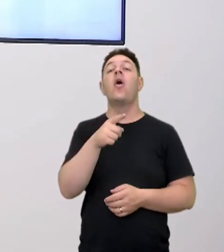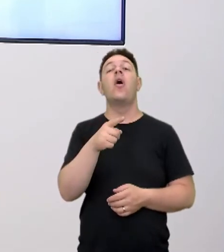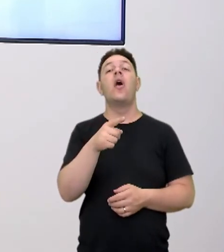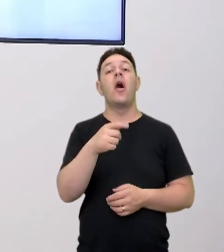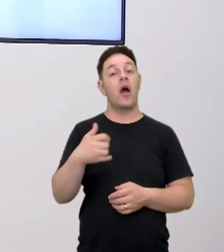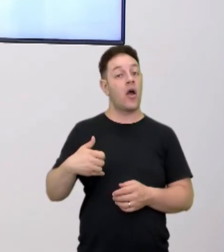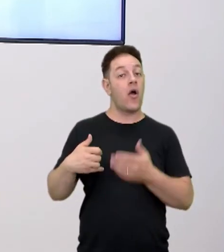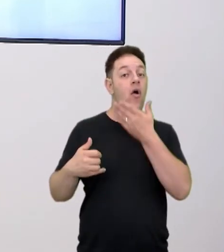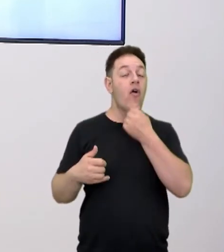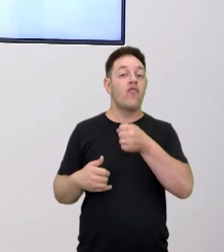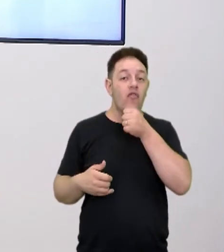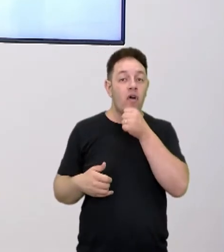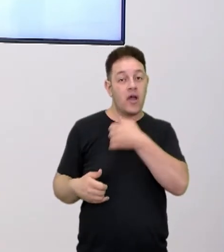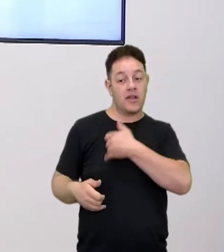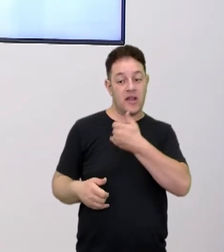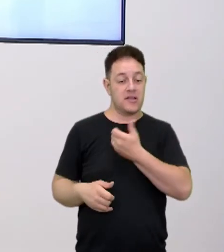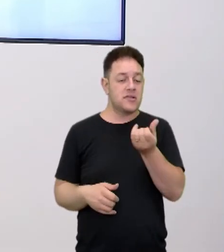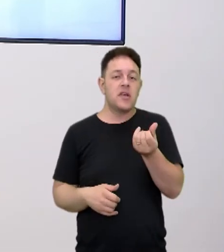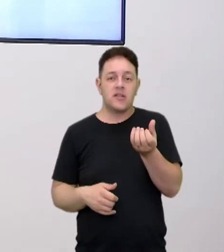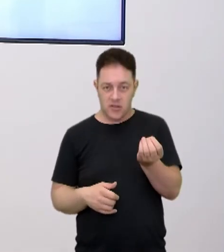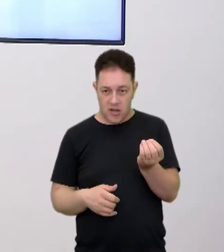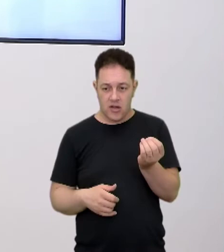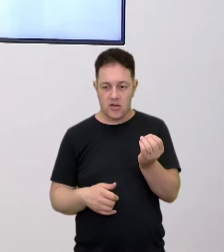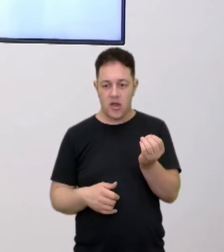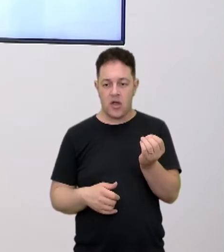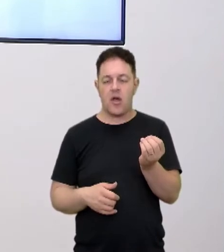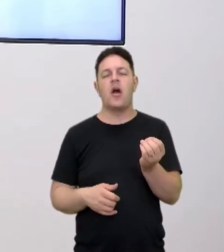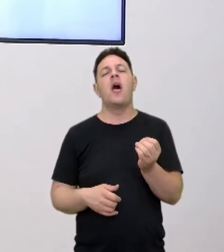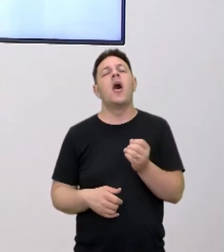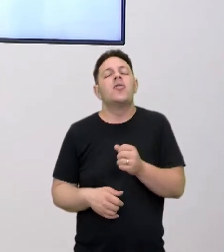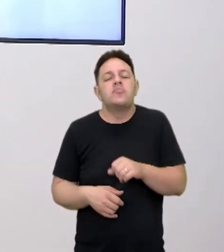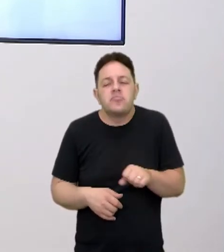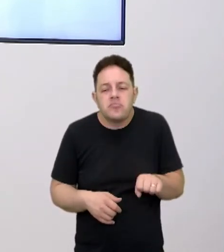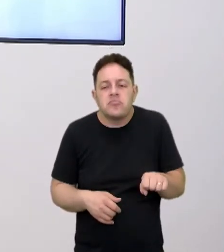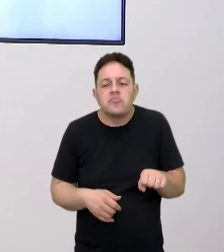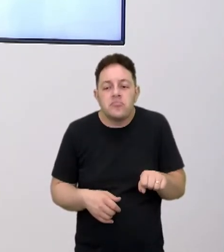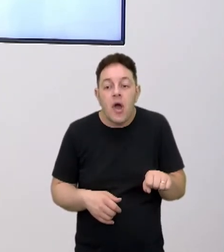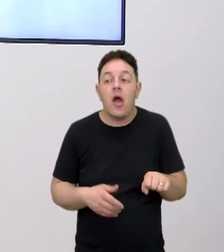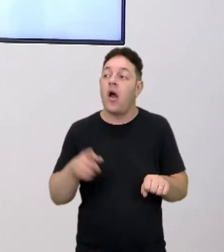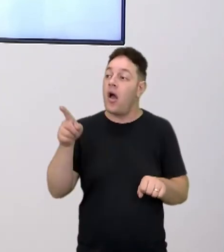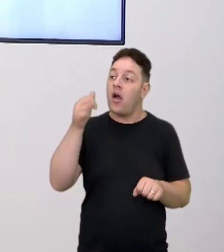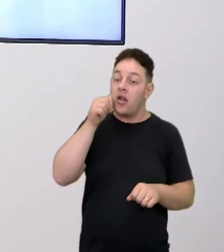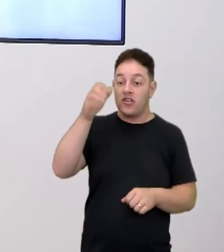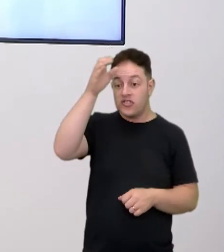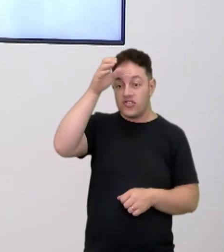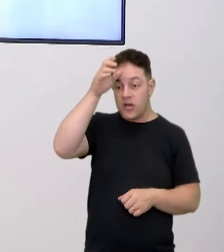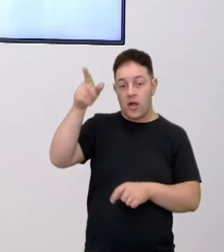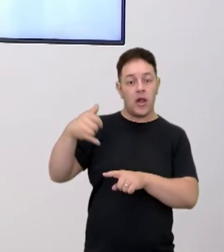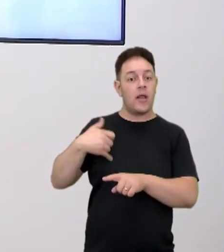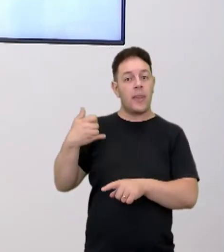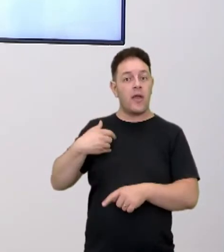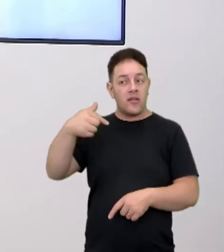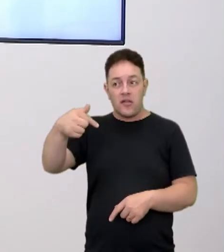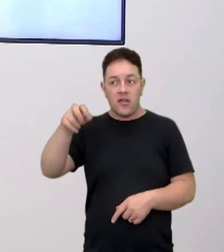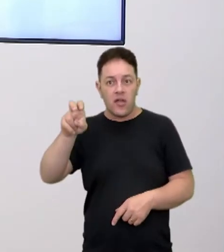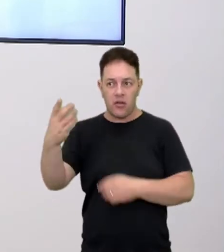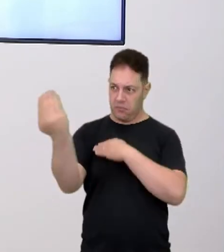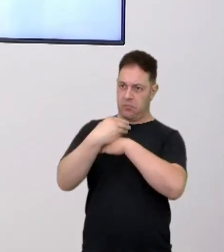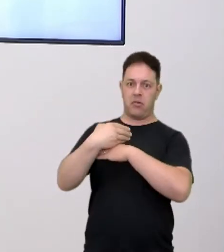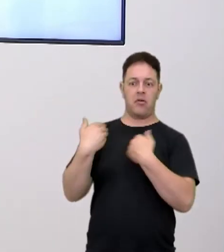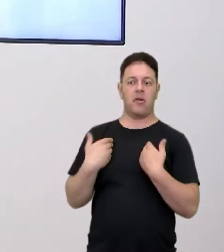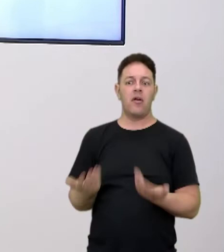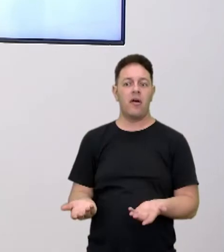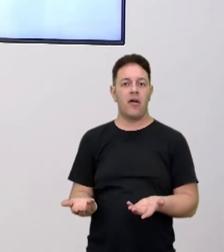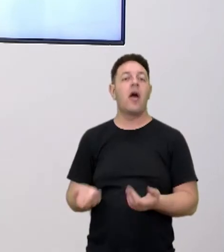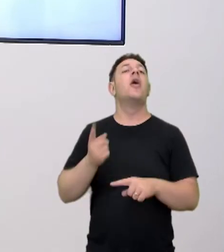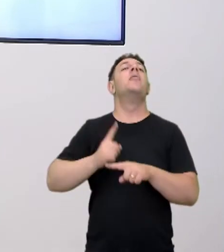anos, ele era um senhorzinho. Hoje, minha tia, com 75... tá melhor que eu, entendeu?